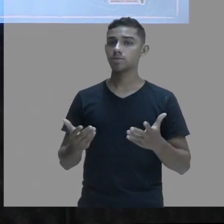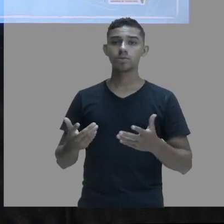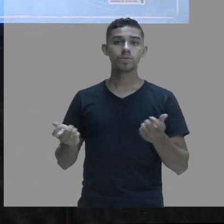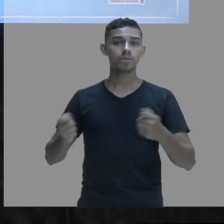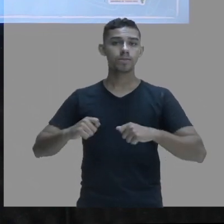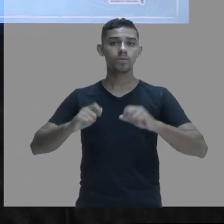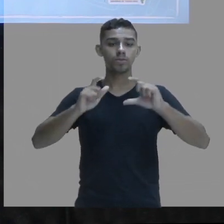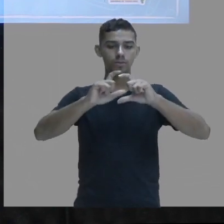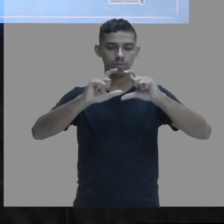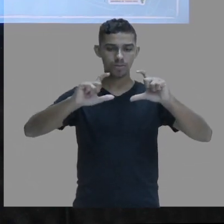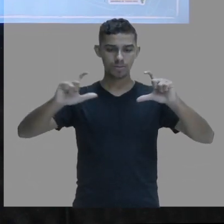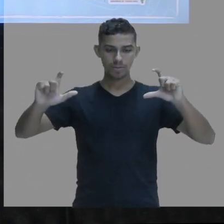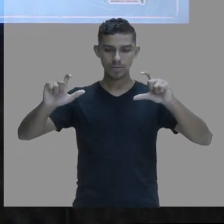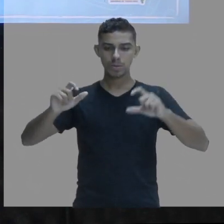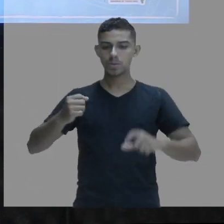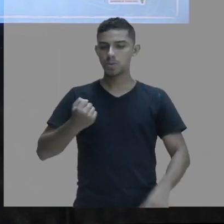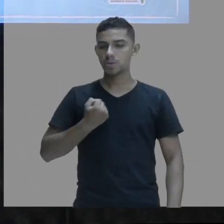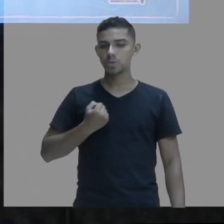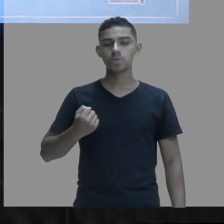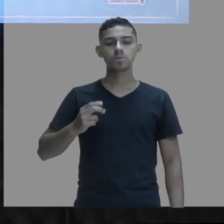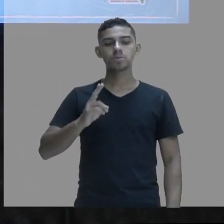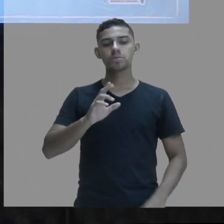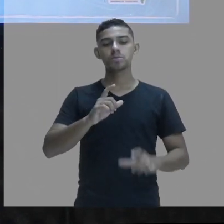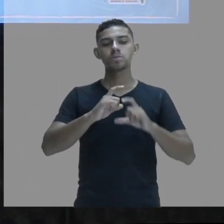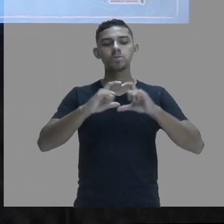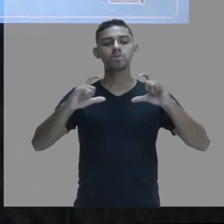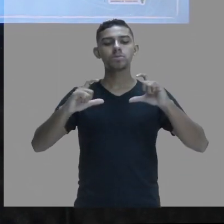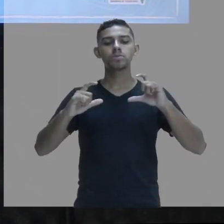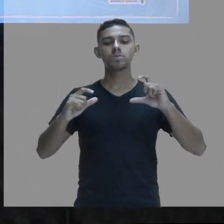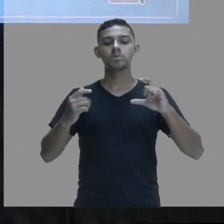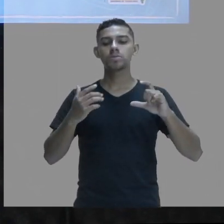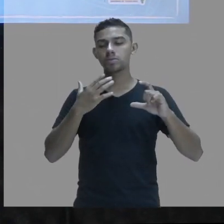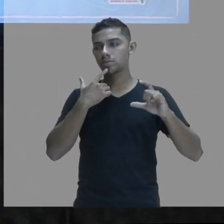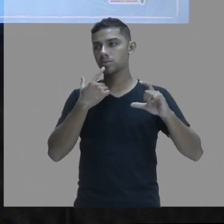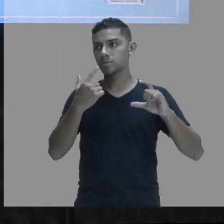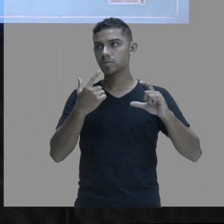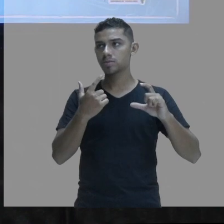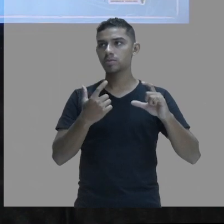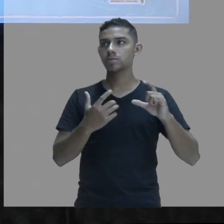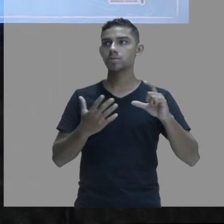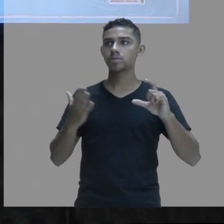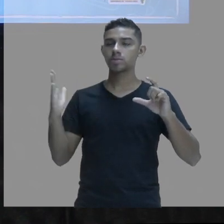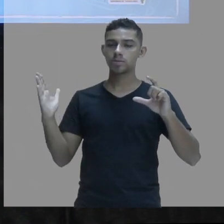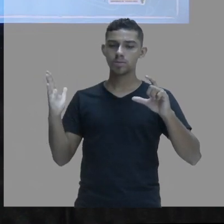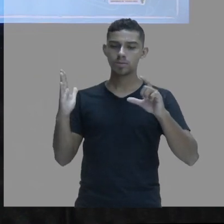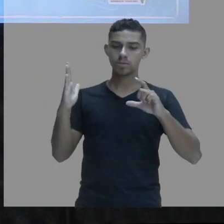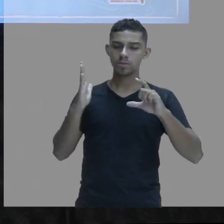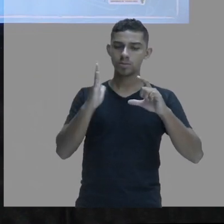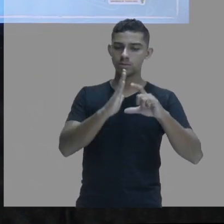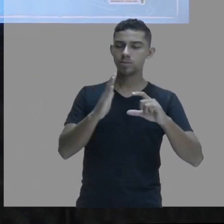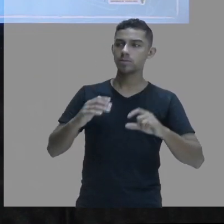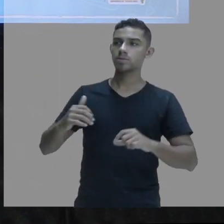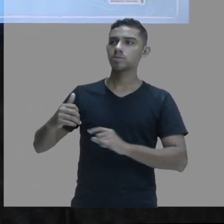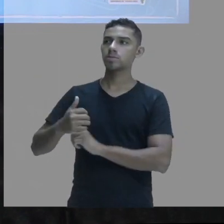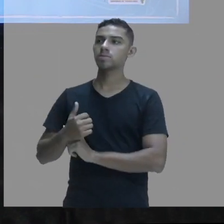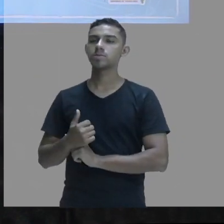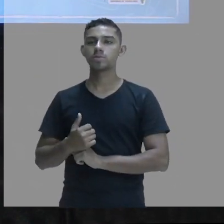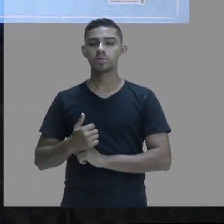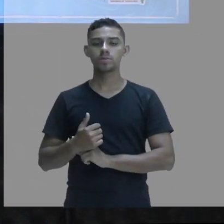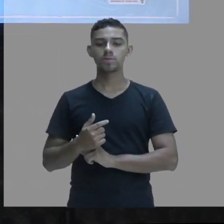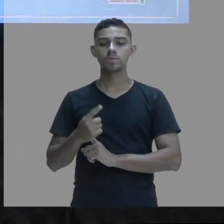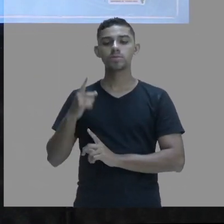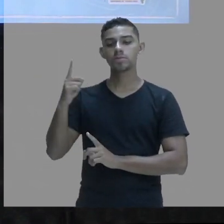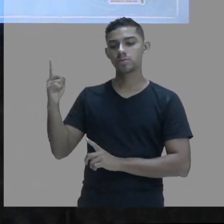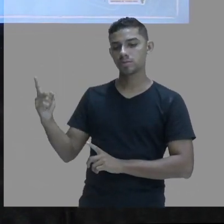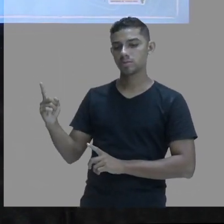numerar a cadeia. E como faço isso? A partir da extremidade mais próxima da ligação dupla. Nesse caso, a